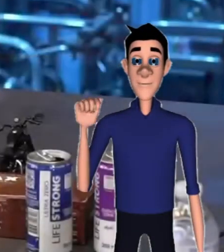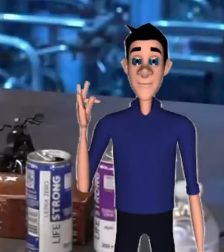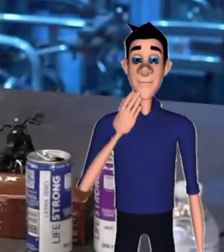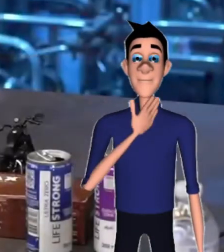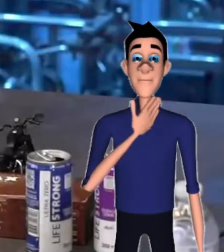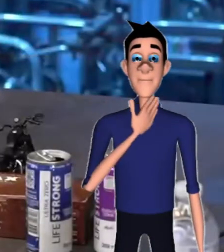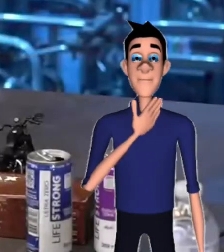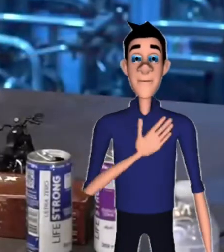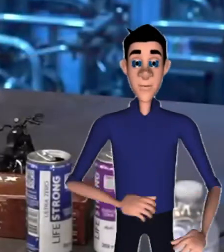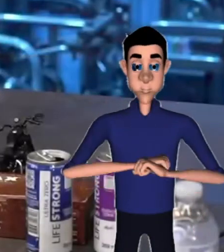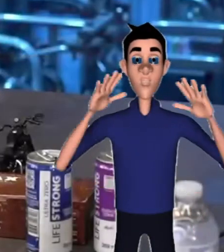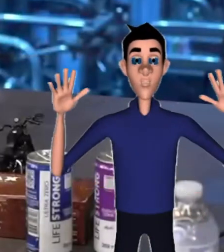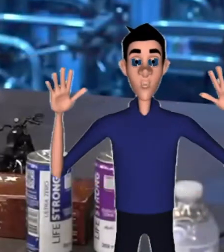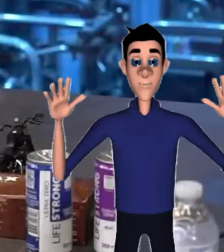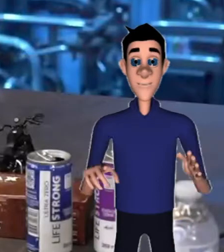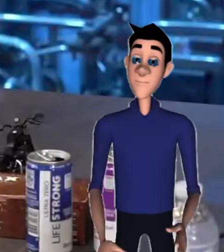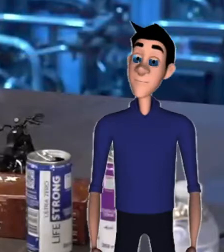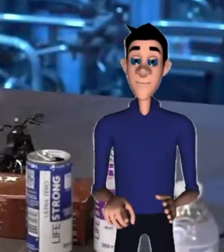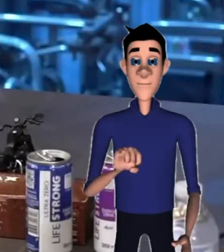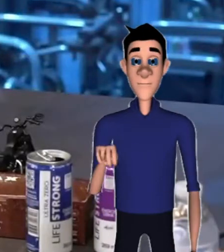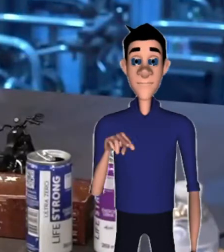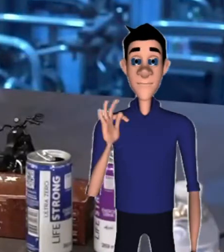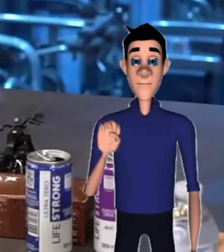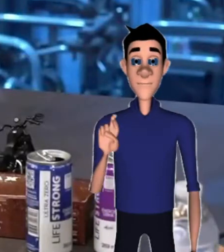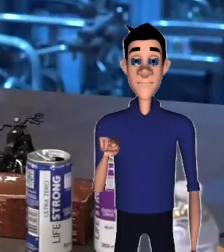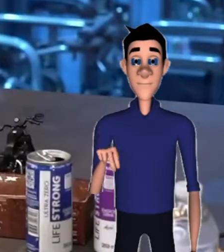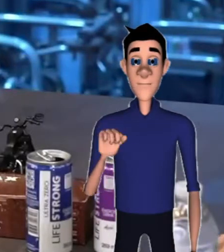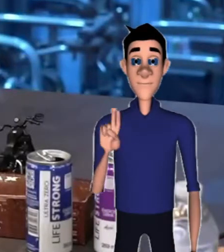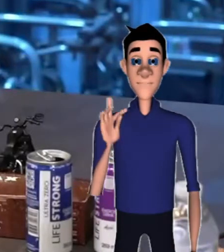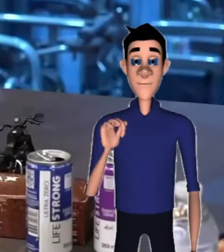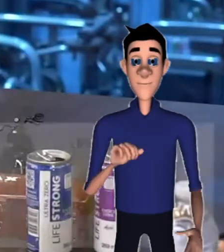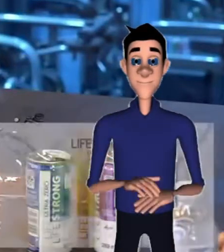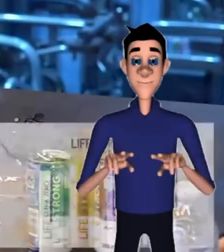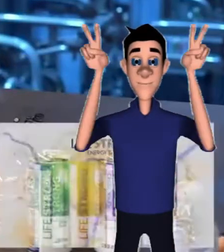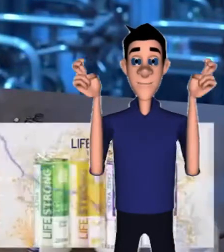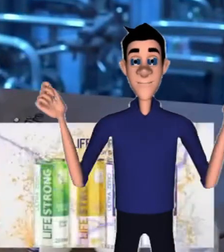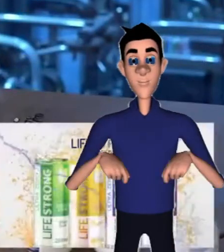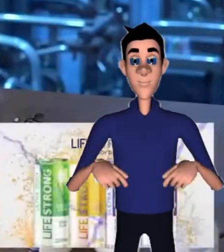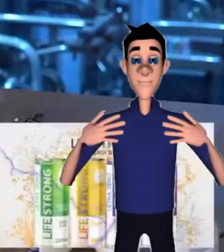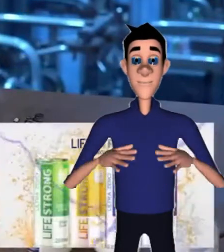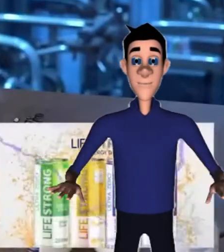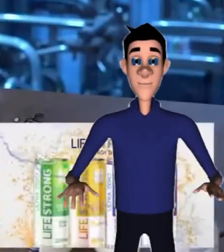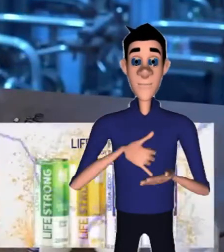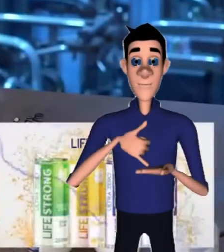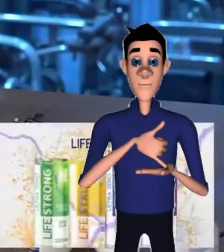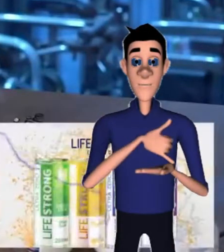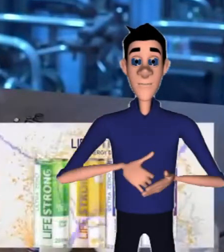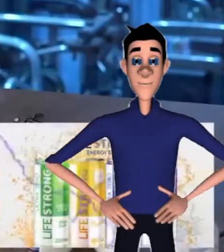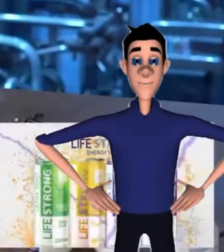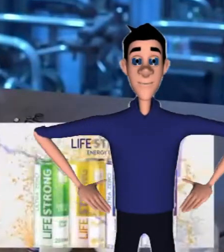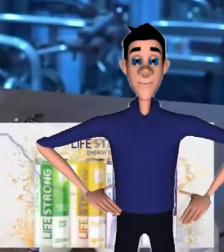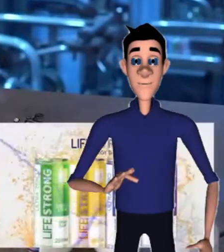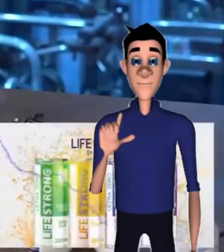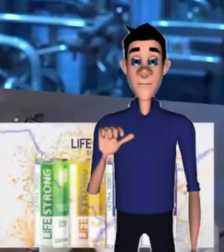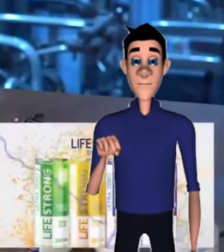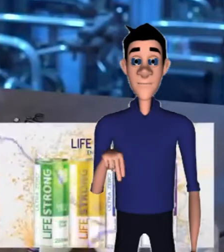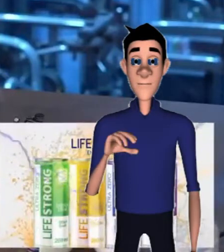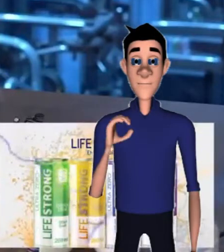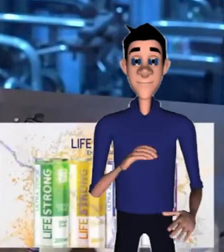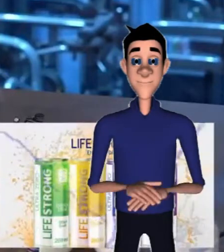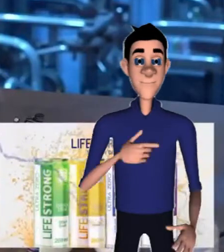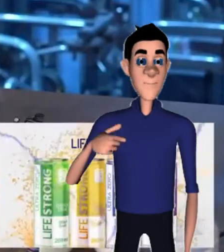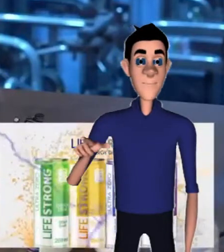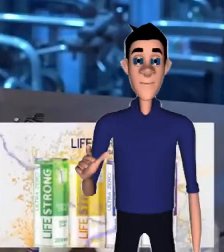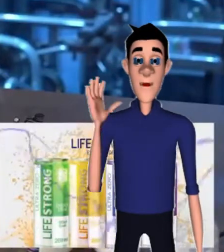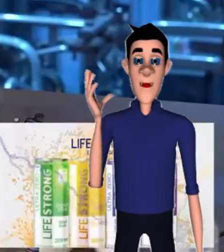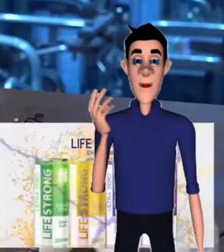Pessoal, está aberto o superchat. Detonem nas perguntas. O Ramon Vieira, não é o Ramon Queiroz, o Ramon